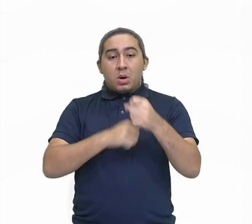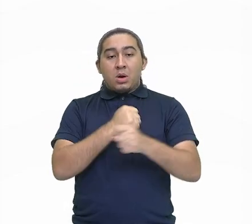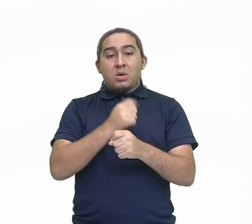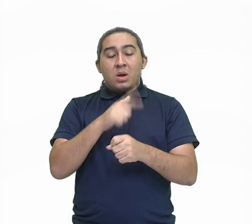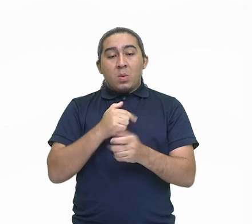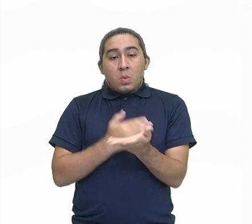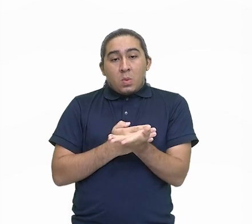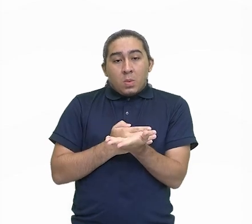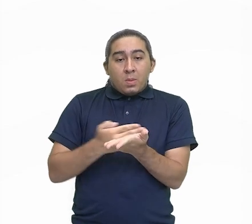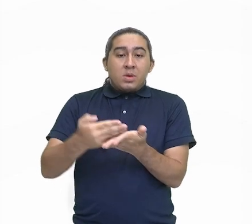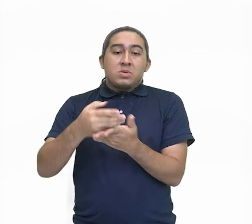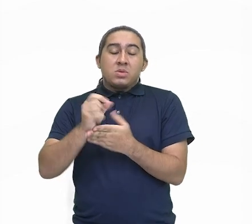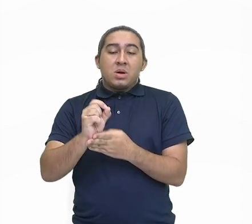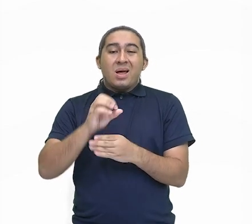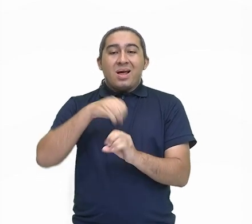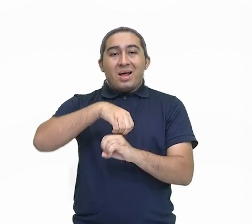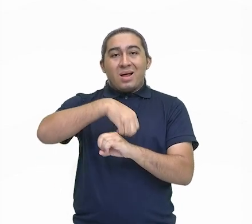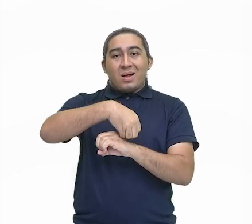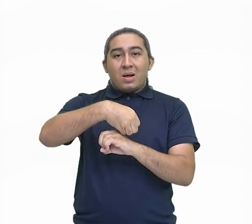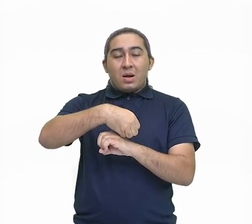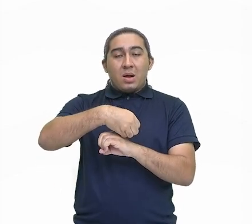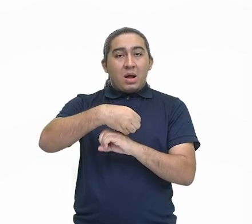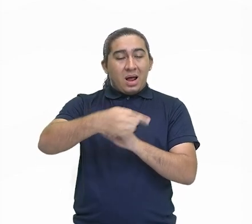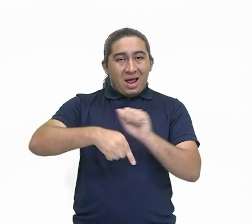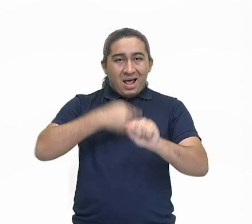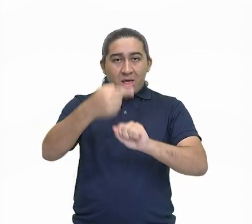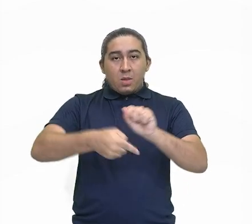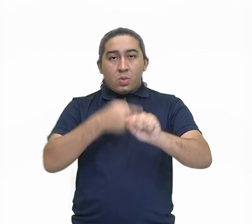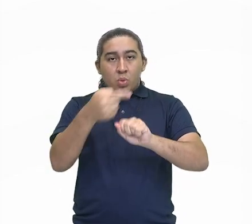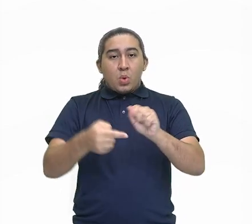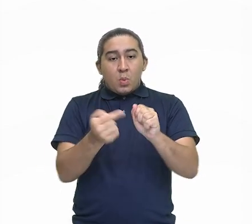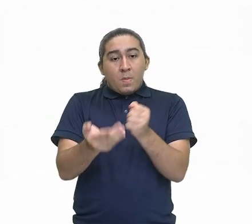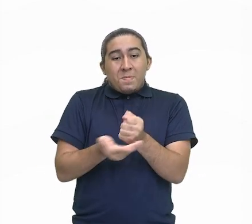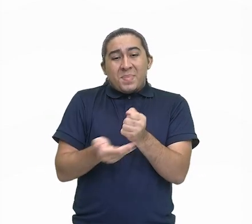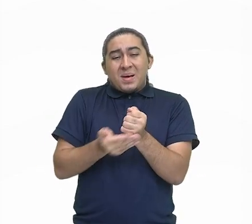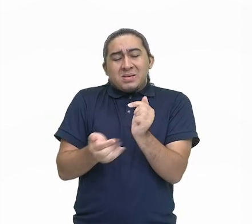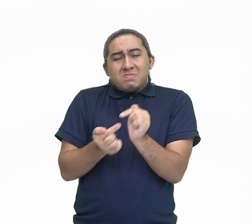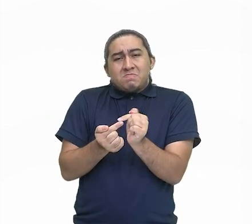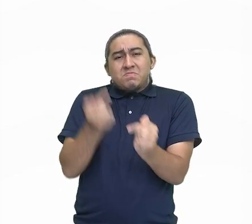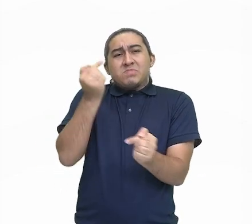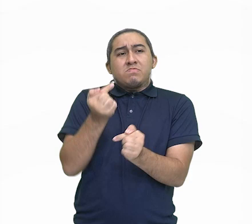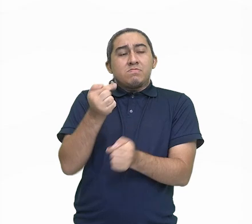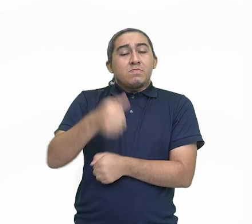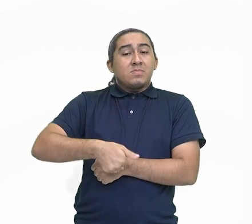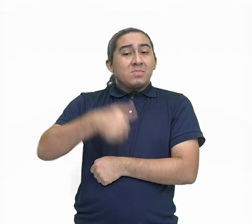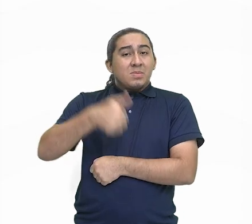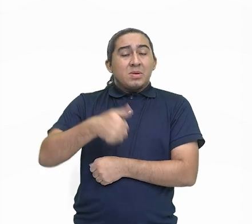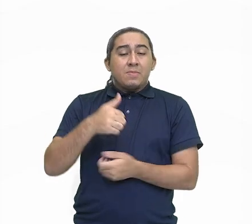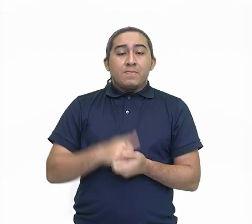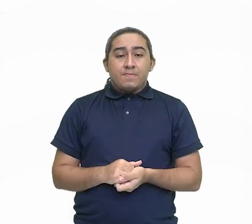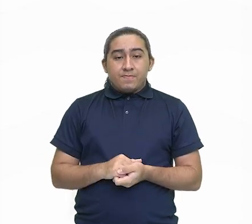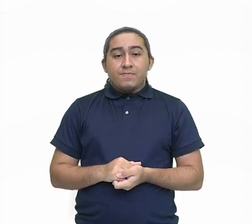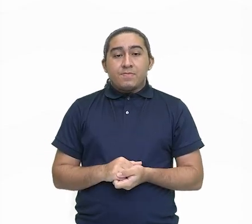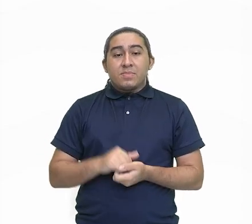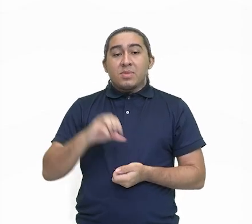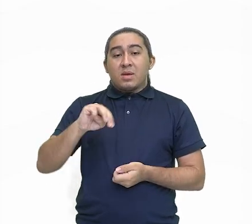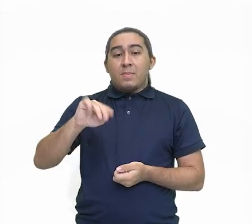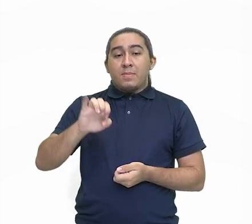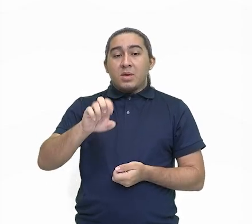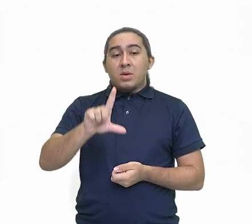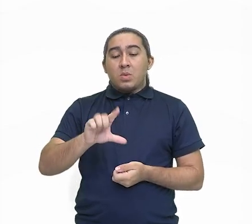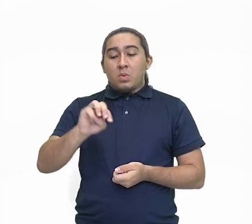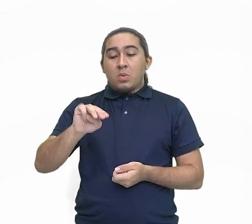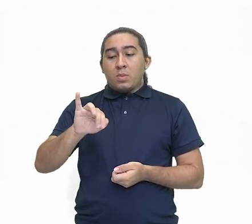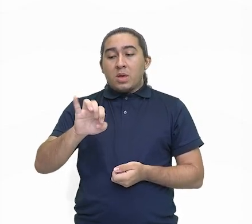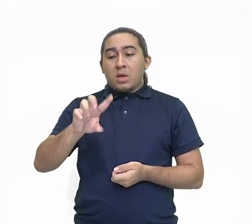de átomo primordial, tá? Nós temos aí essa unidade de tempo 1.000 milhões, que também como